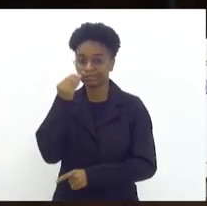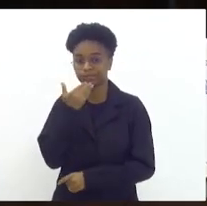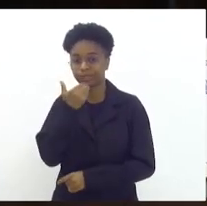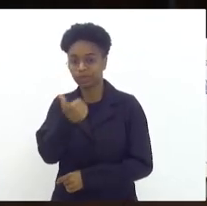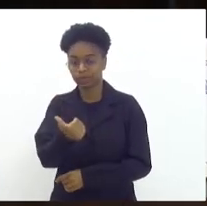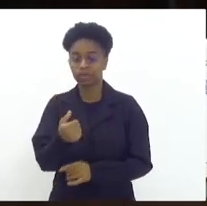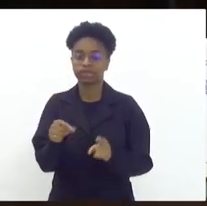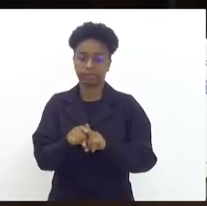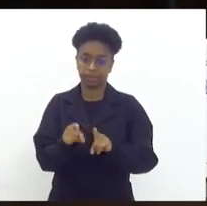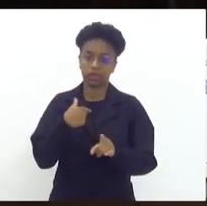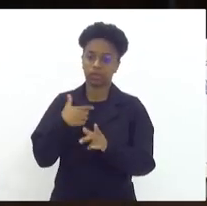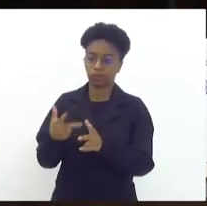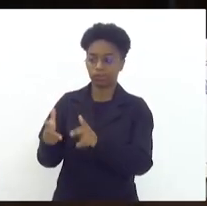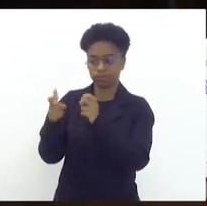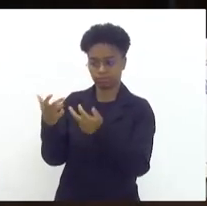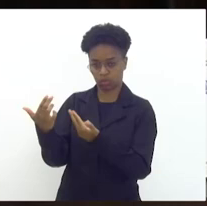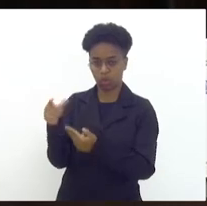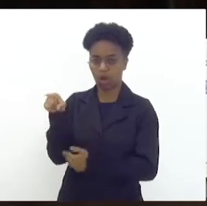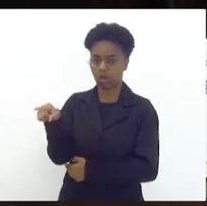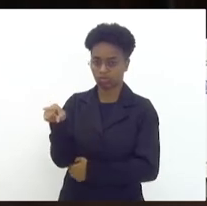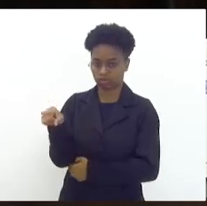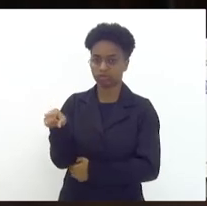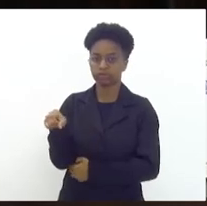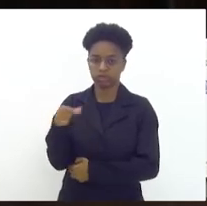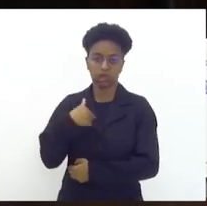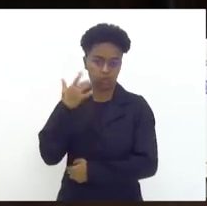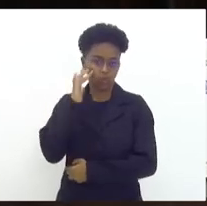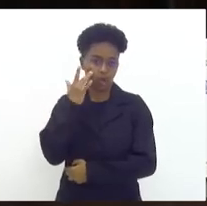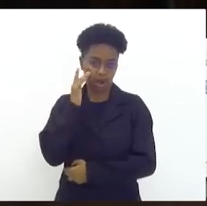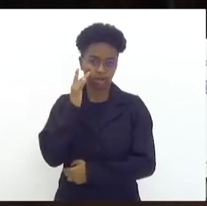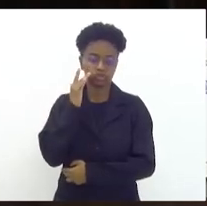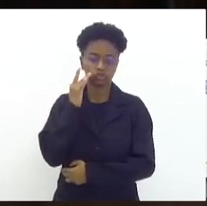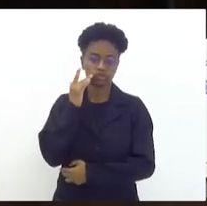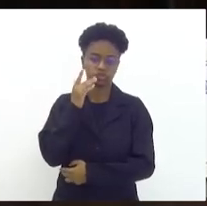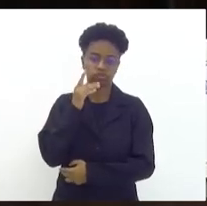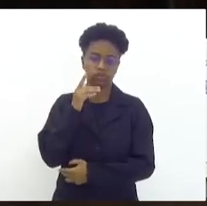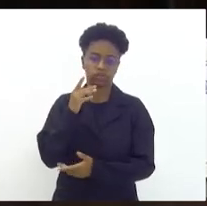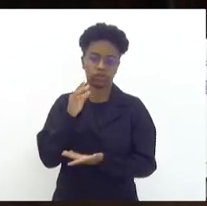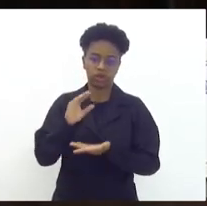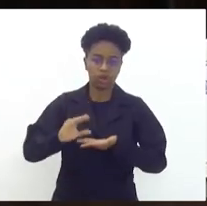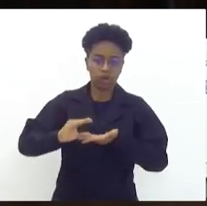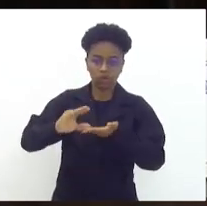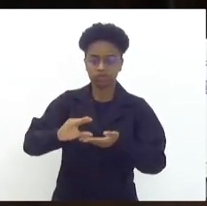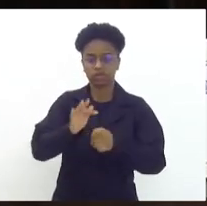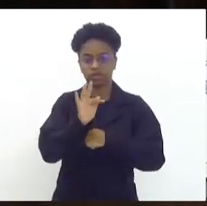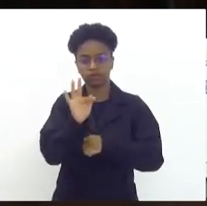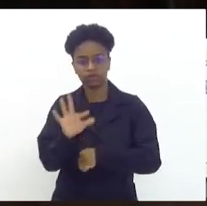tendo da mesma forma que você acho que o conselho federativo precisa ser melhor